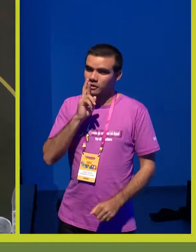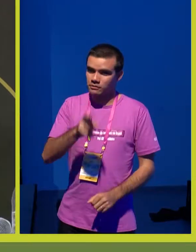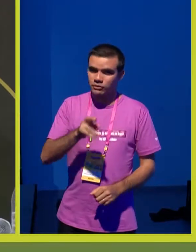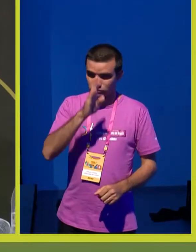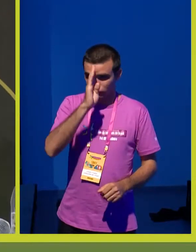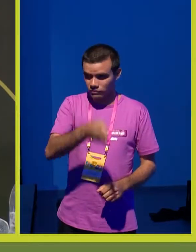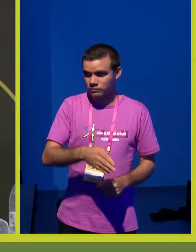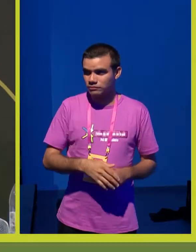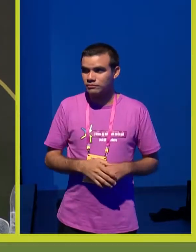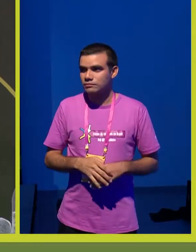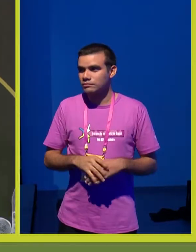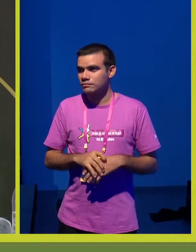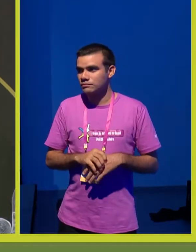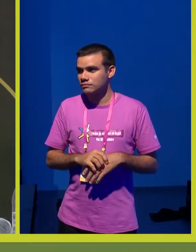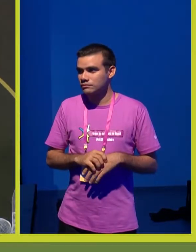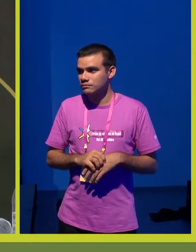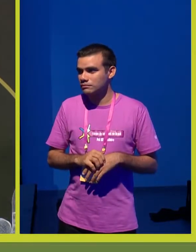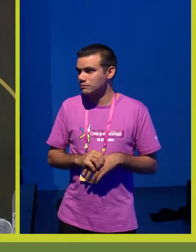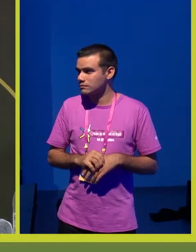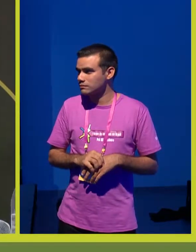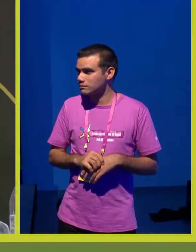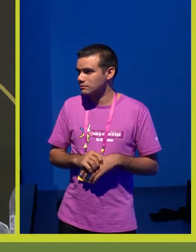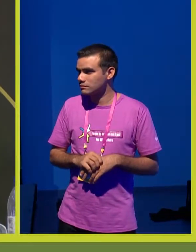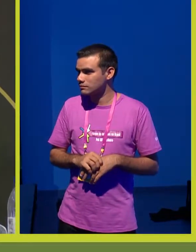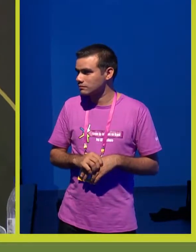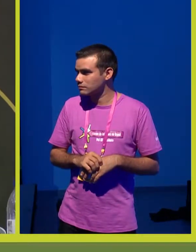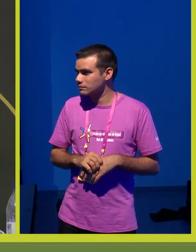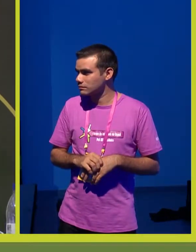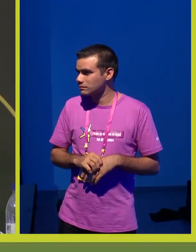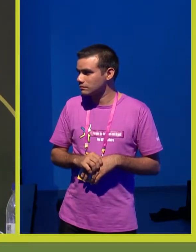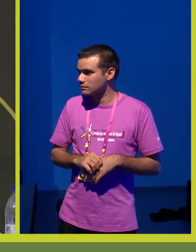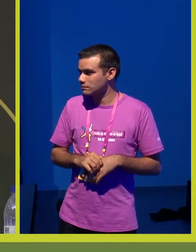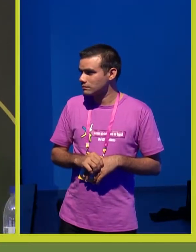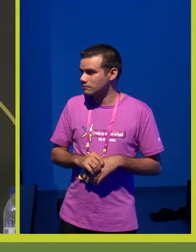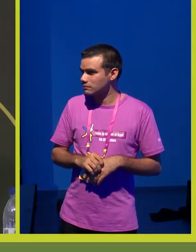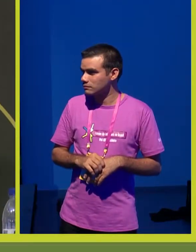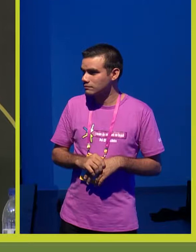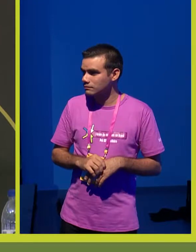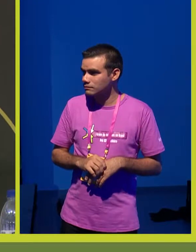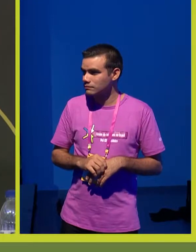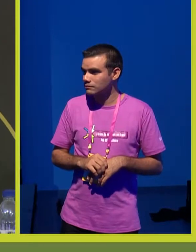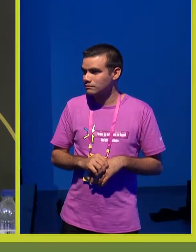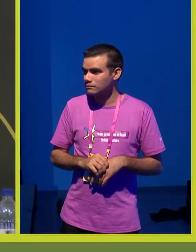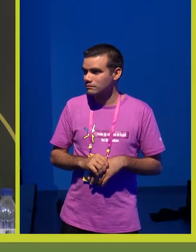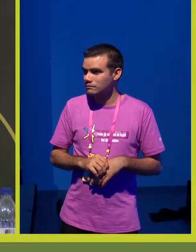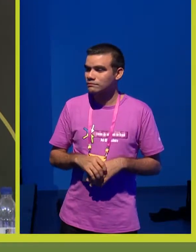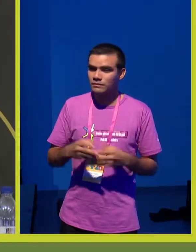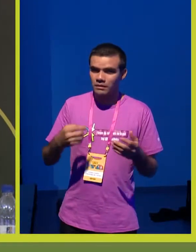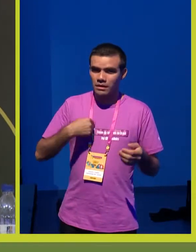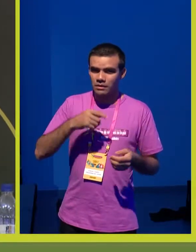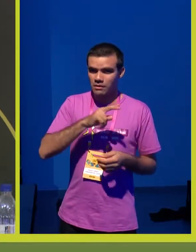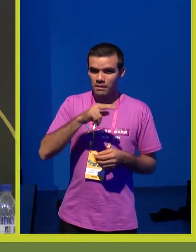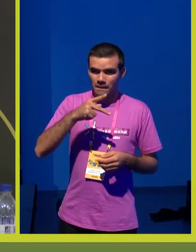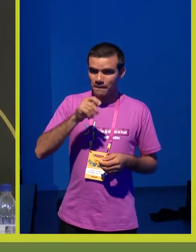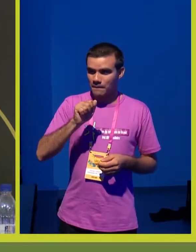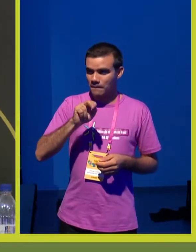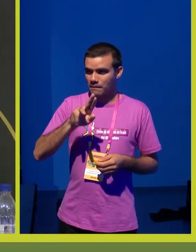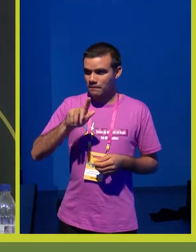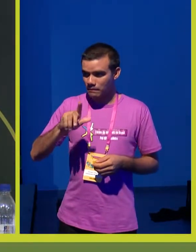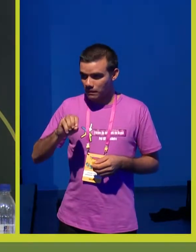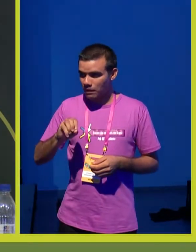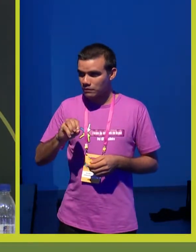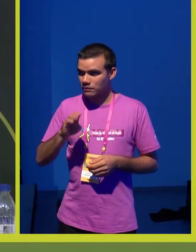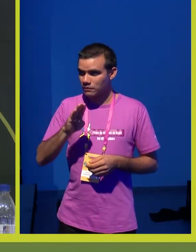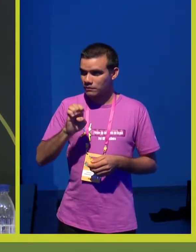diretamente aí eu pedia só para apresentar e aí fazer a pergunta desculpa você é o Paulo né Olá sou o Paulo do Instituto